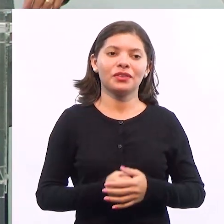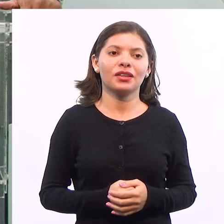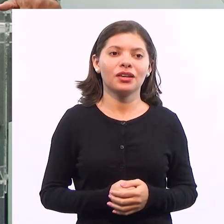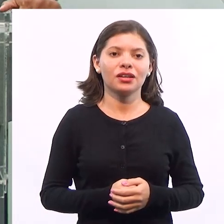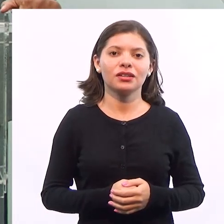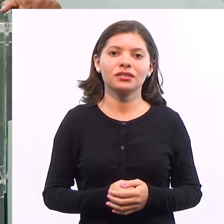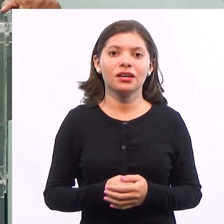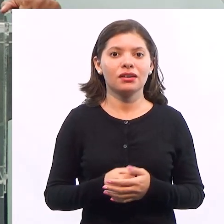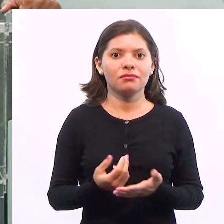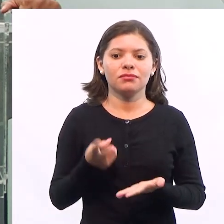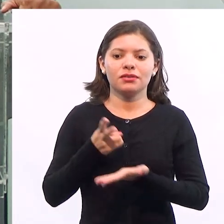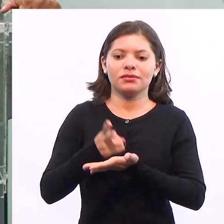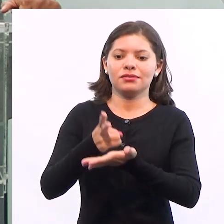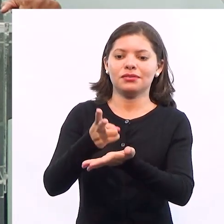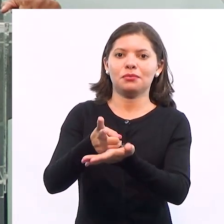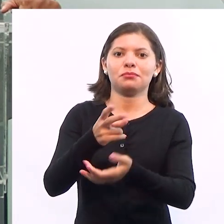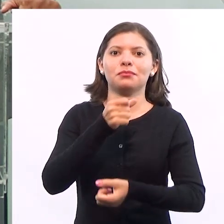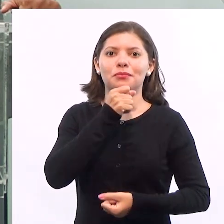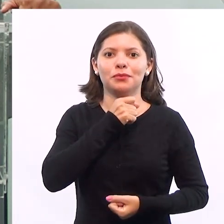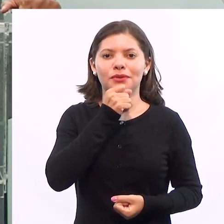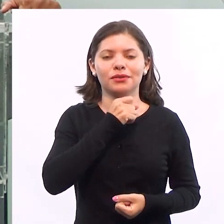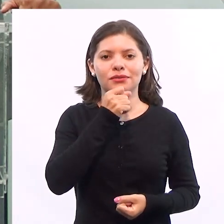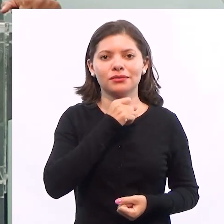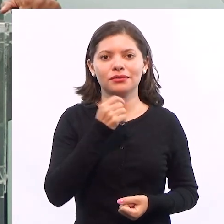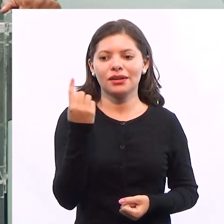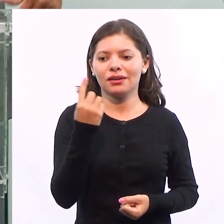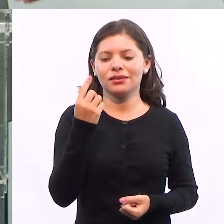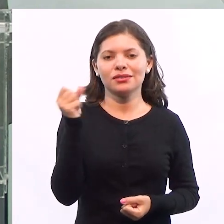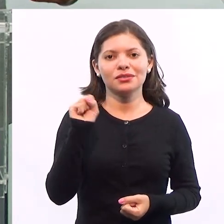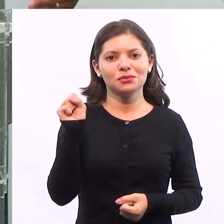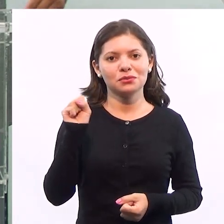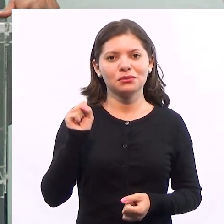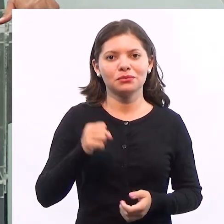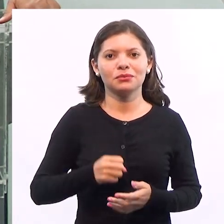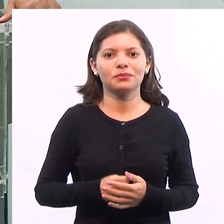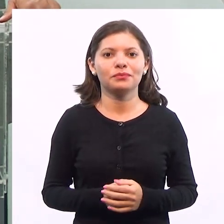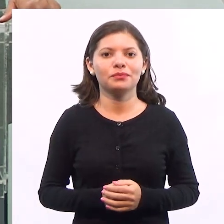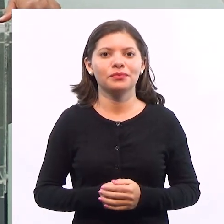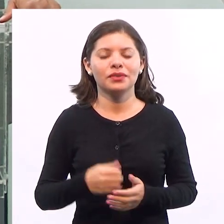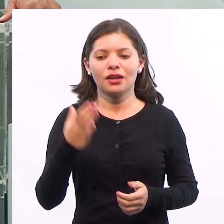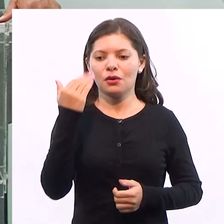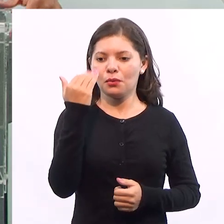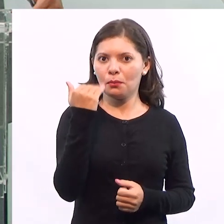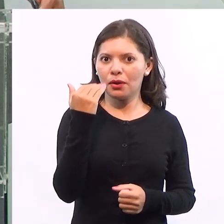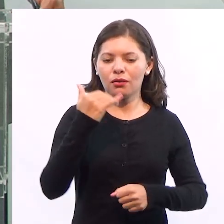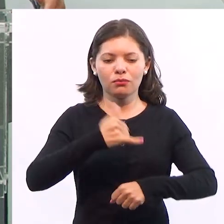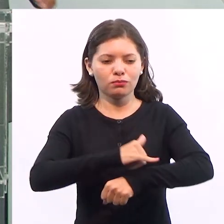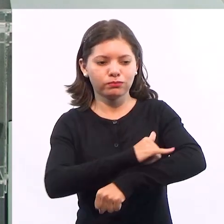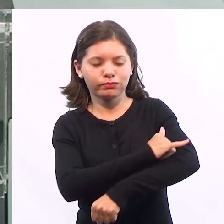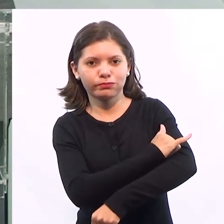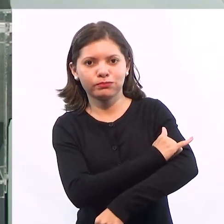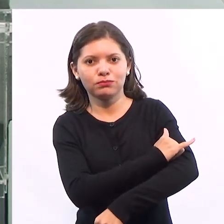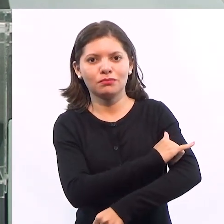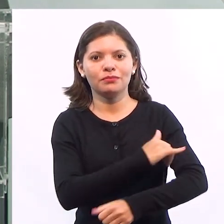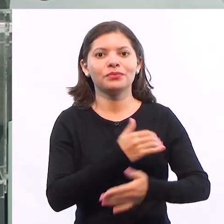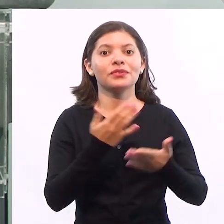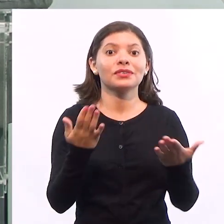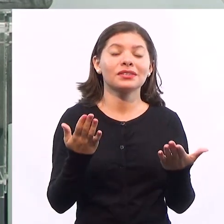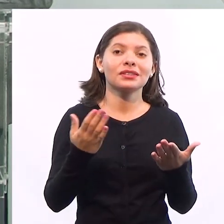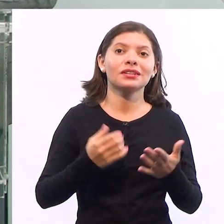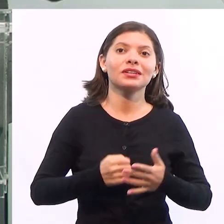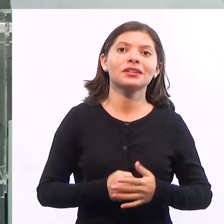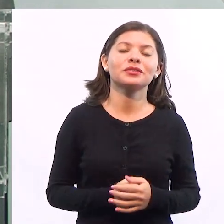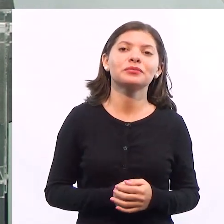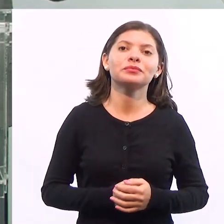velho a cada segundo. Não é verdade? Se você está comendo mais, você está ficando mais gordo. Tá? Se você está praticando atividade, você está ficando com um corpo